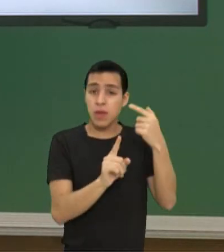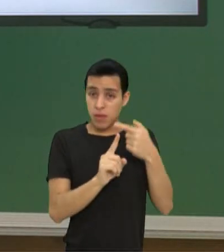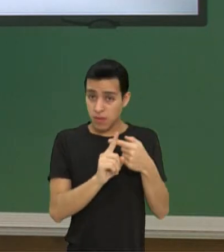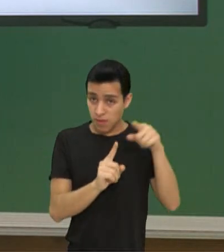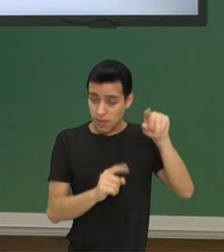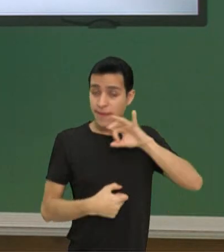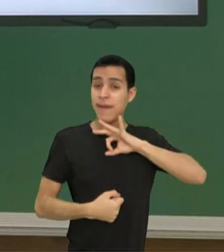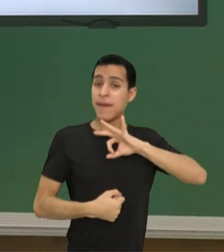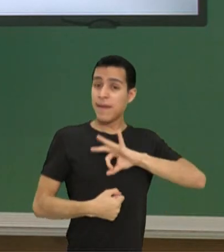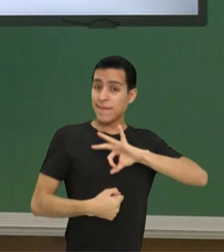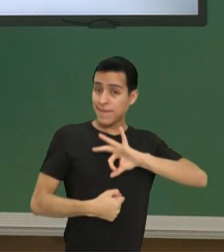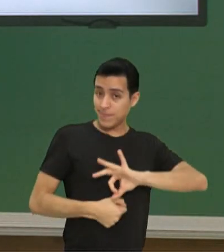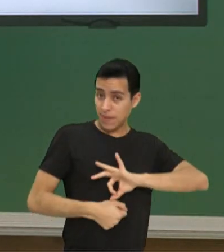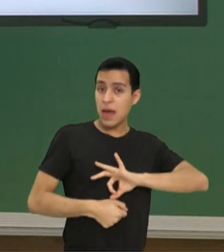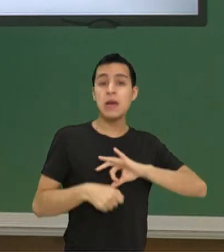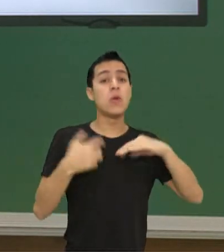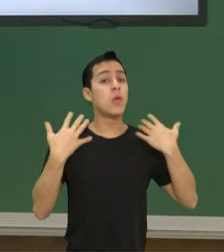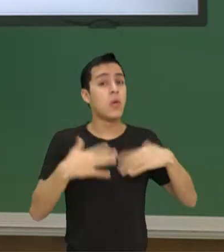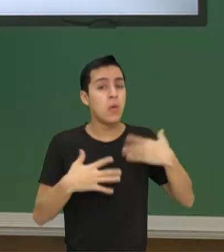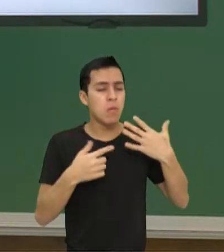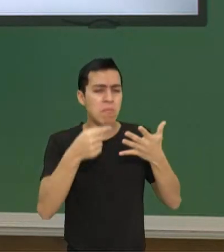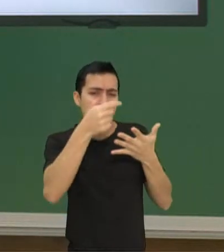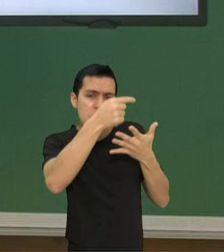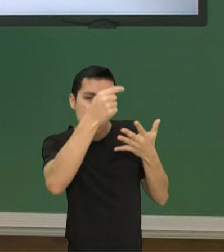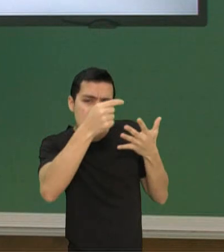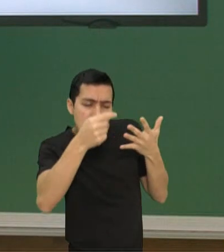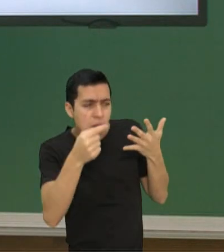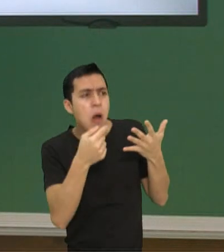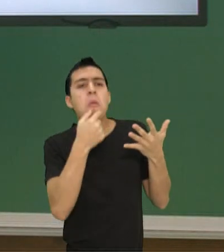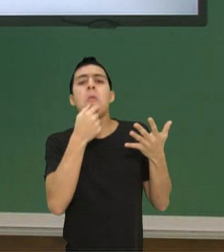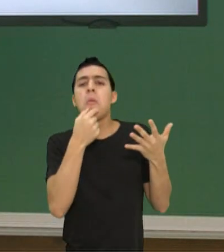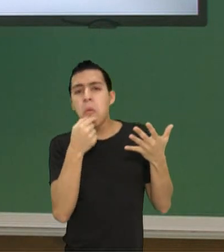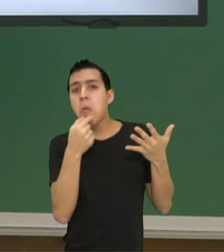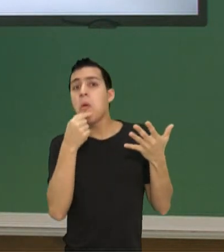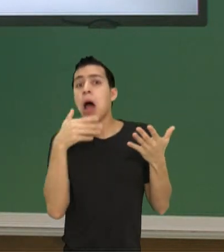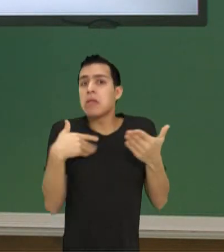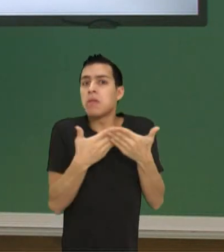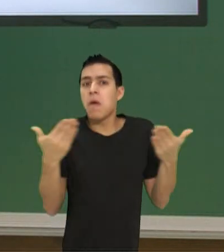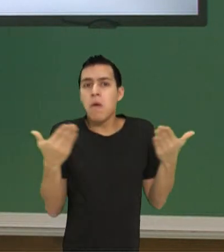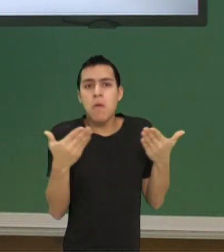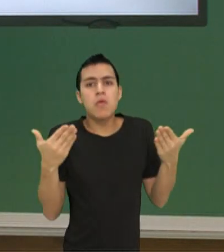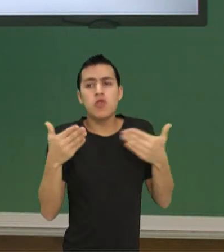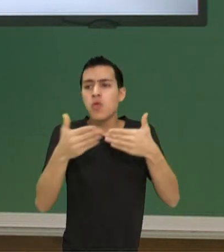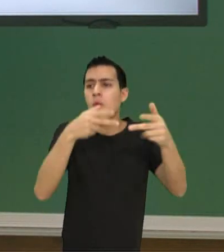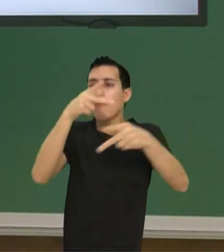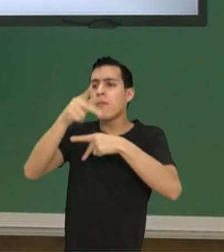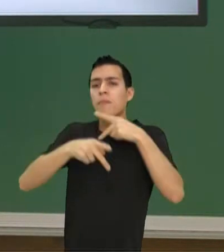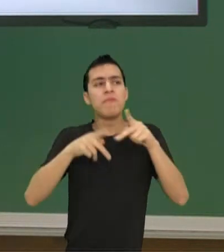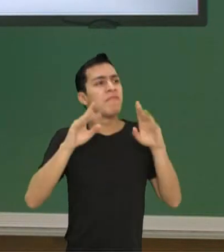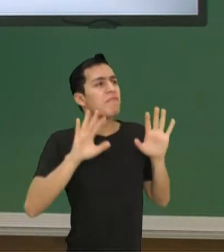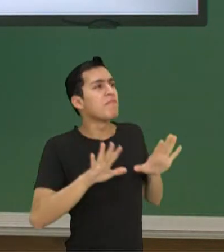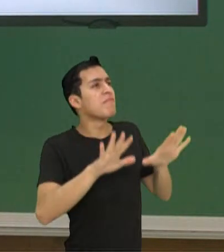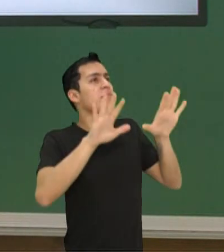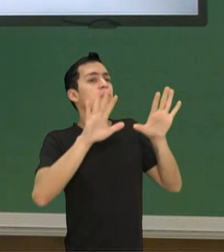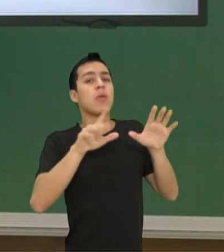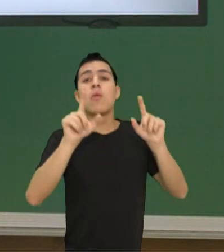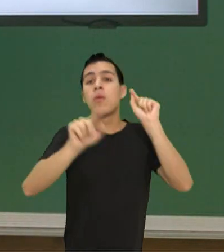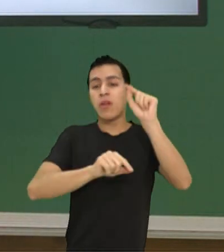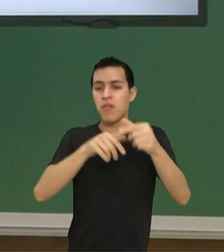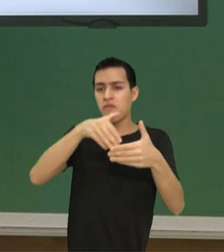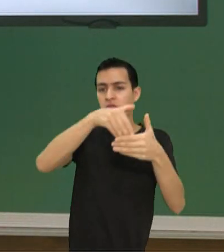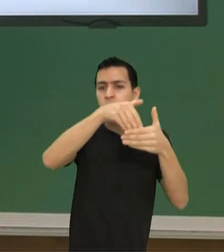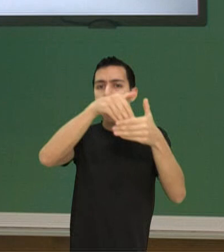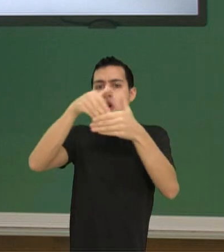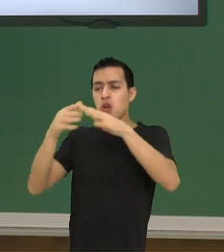ele deixa muitas questões que até hoje são questões muito importantes para qualquer população. Voto